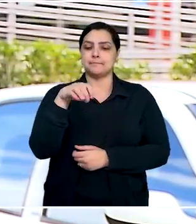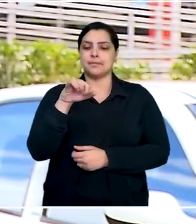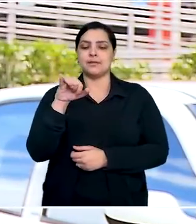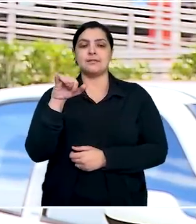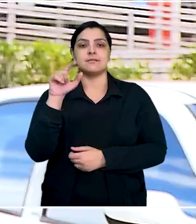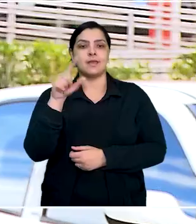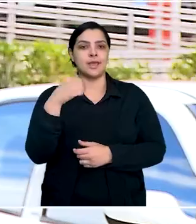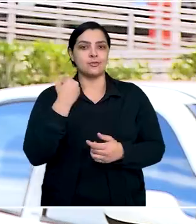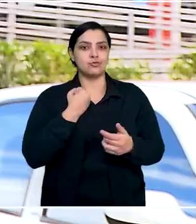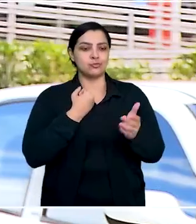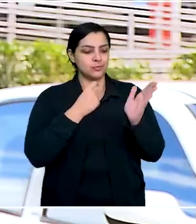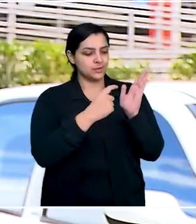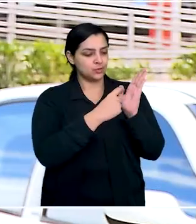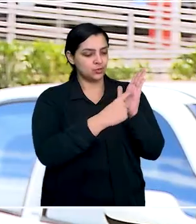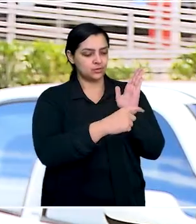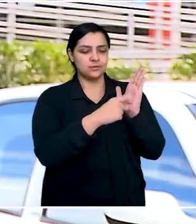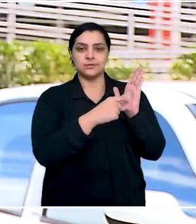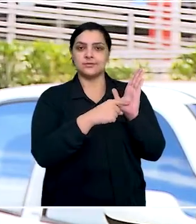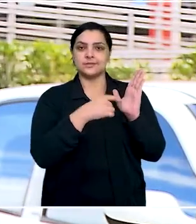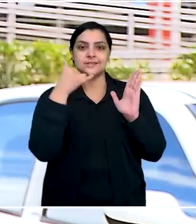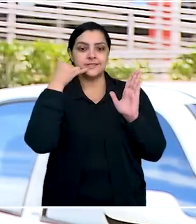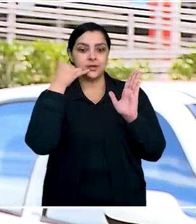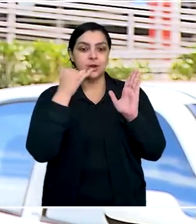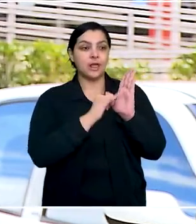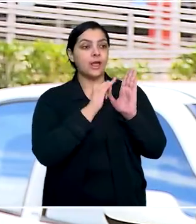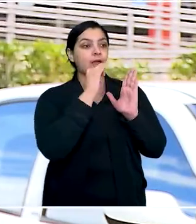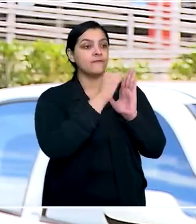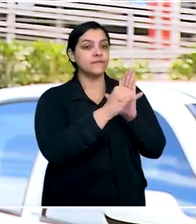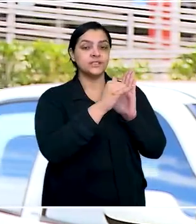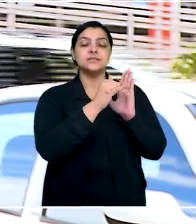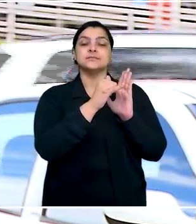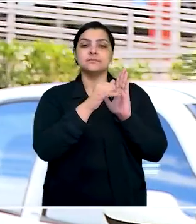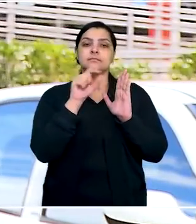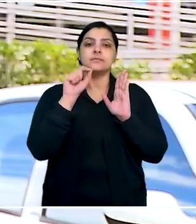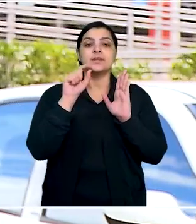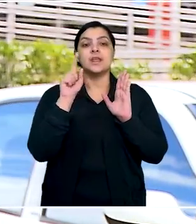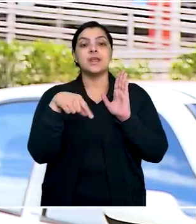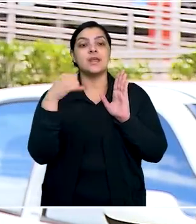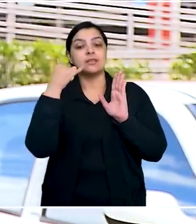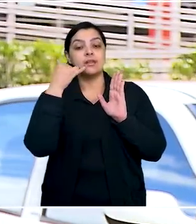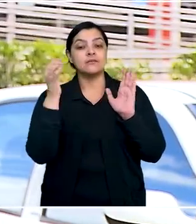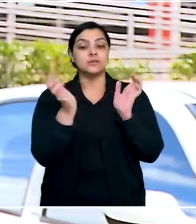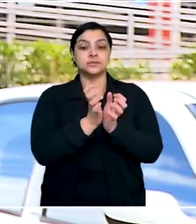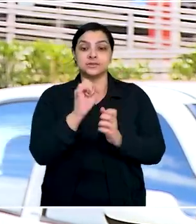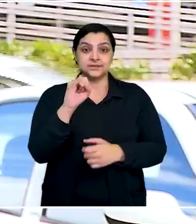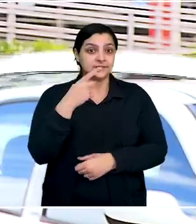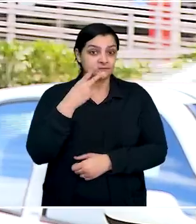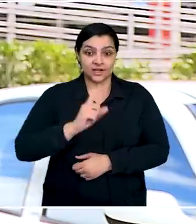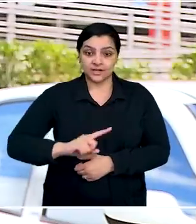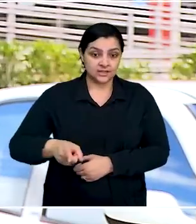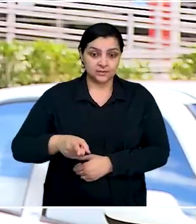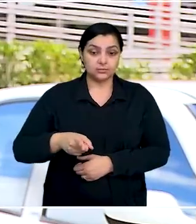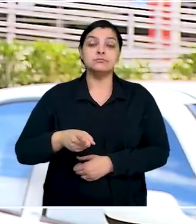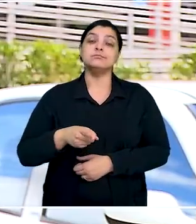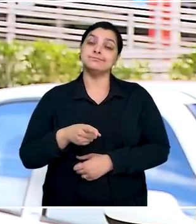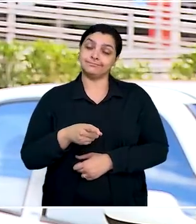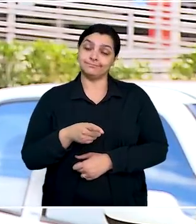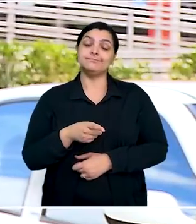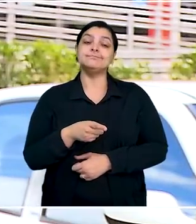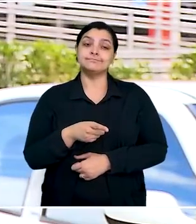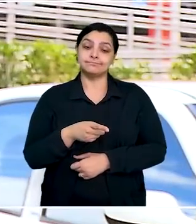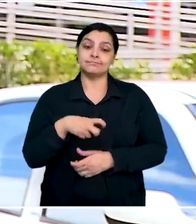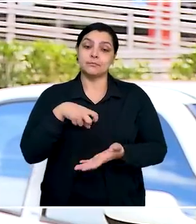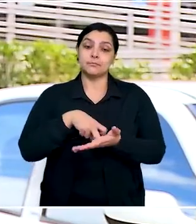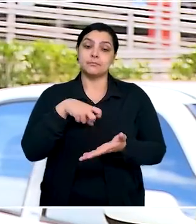é a identificação do aparelho para oficiar as operadoras de telefonia. Caso ele se recusasse, seria aplicada